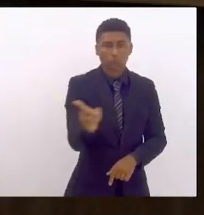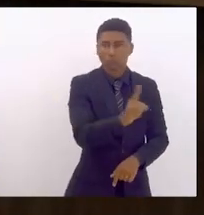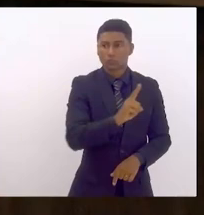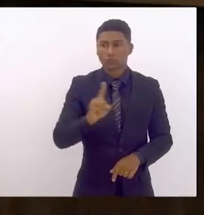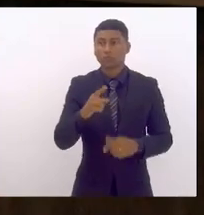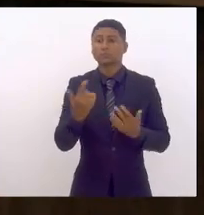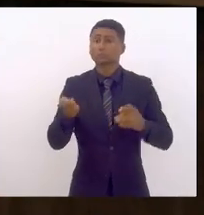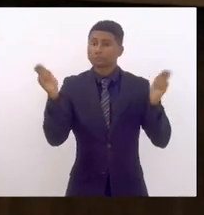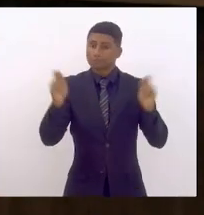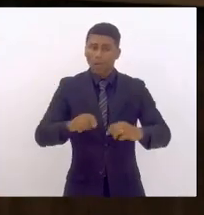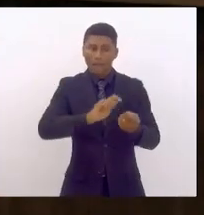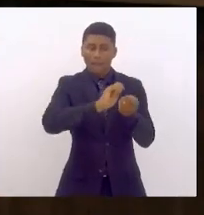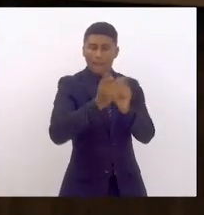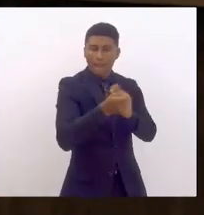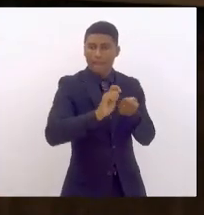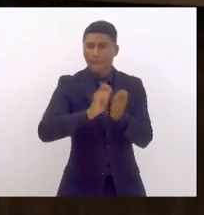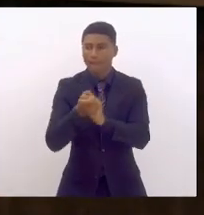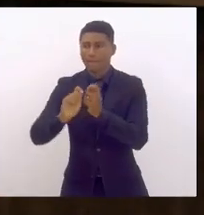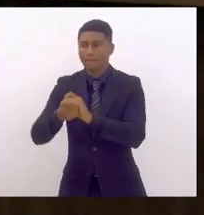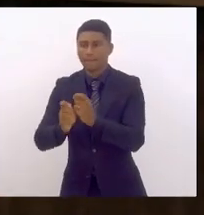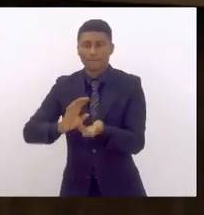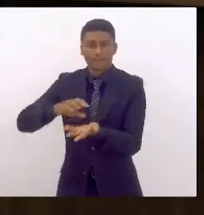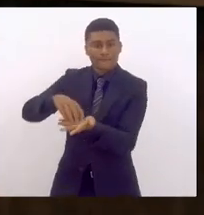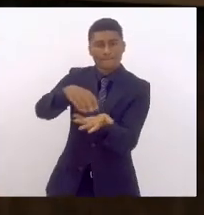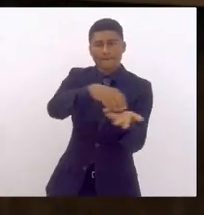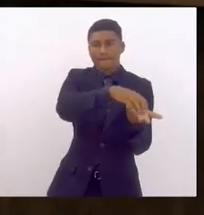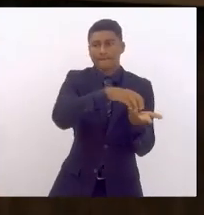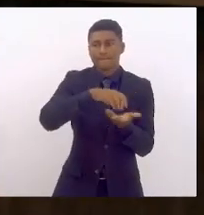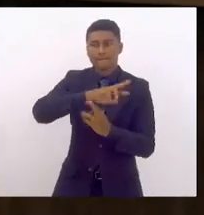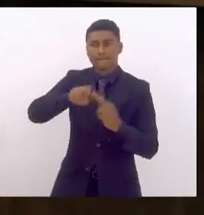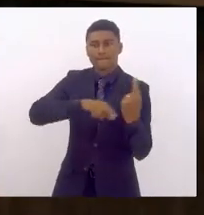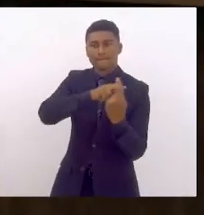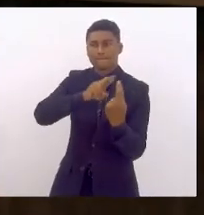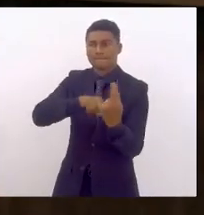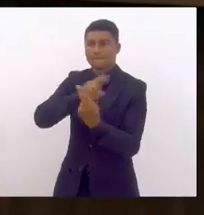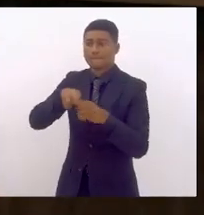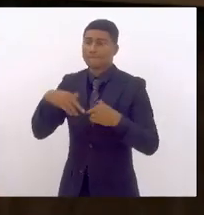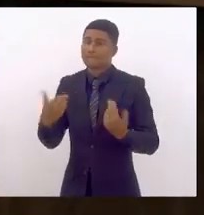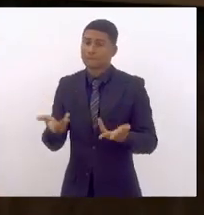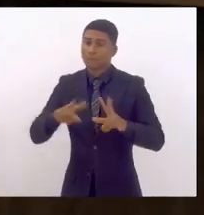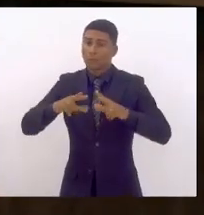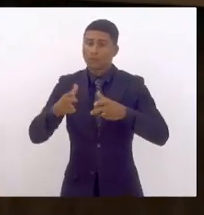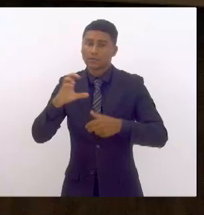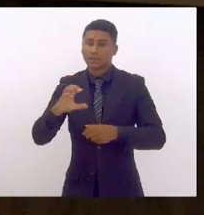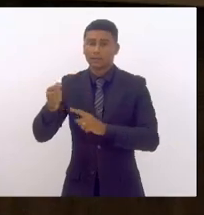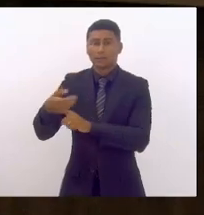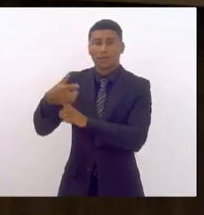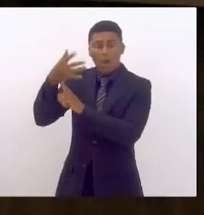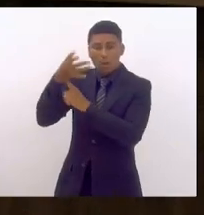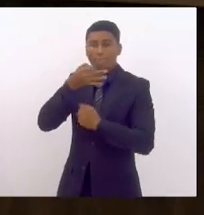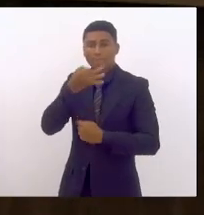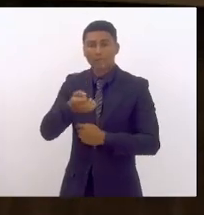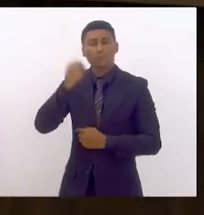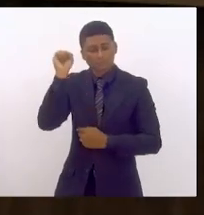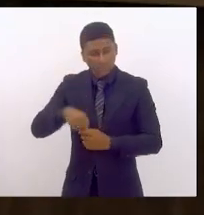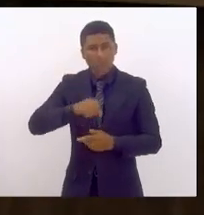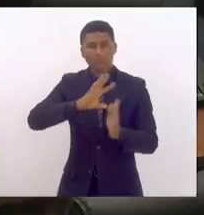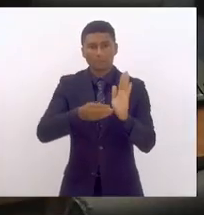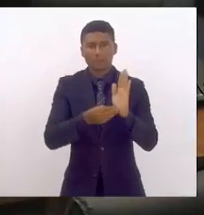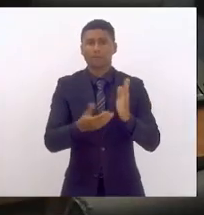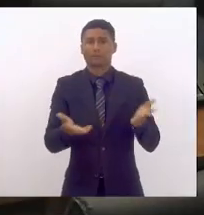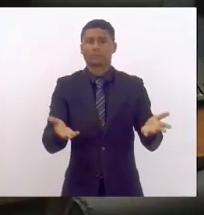possam se converter nos centros de referência propósitos pelo autor Portanto o parecer da comissão de Ciência Tecnologia é favorável à